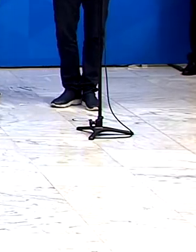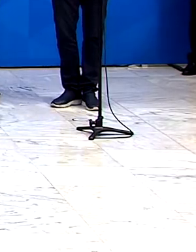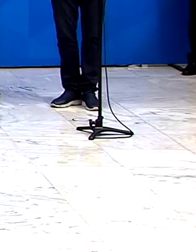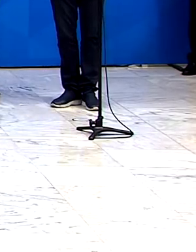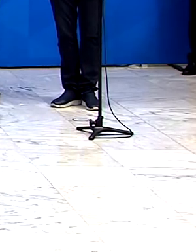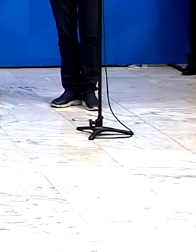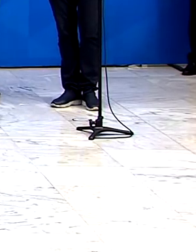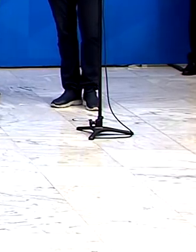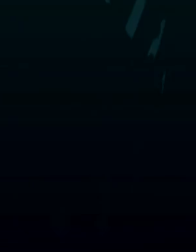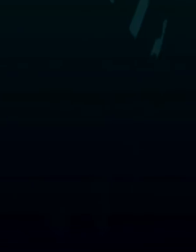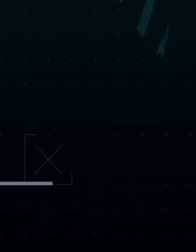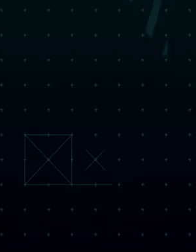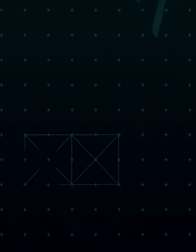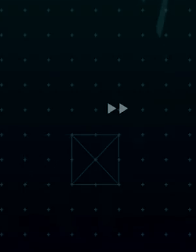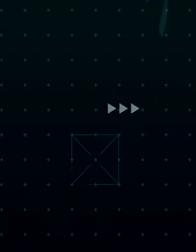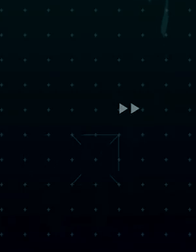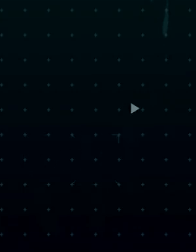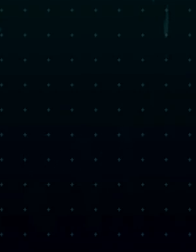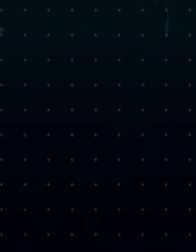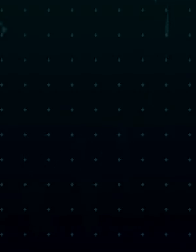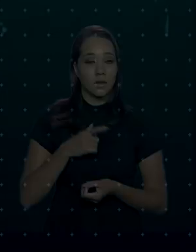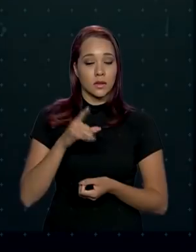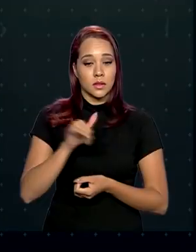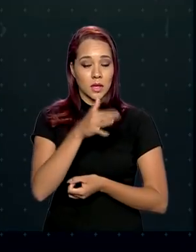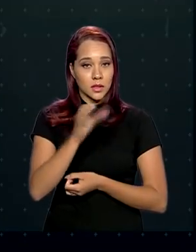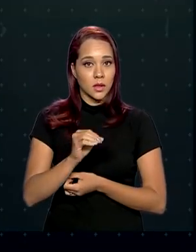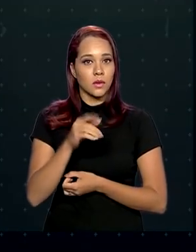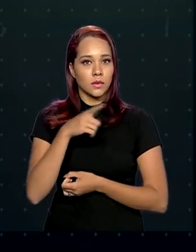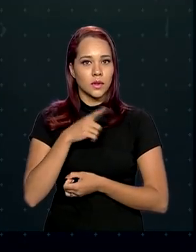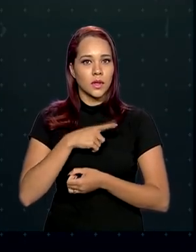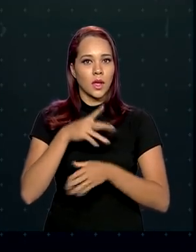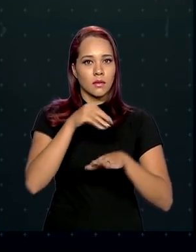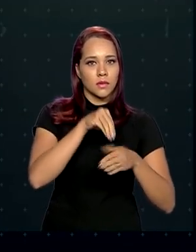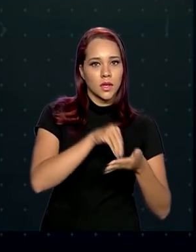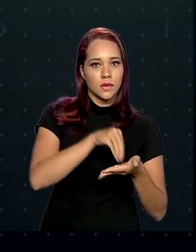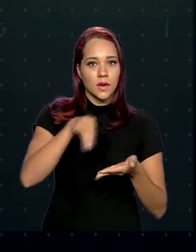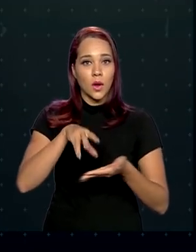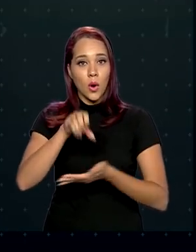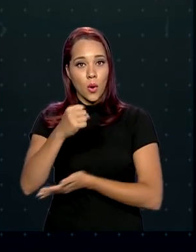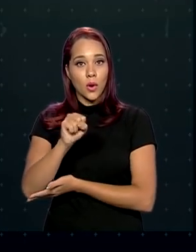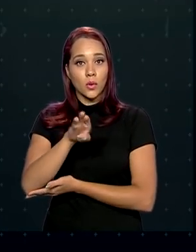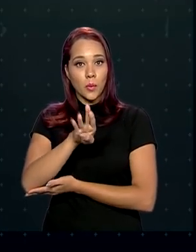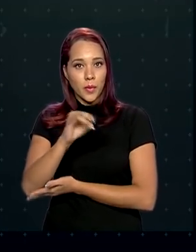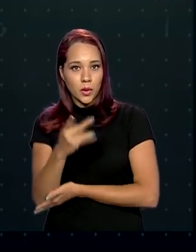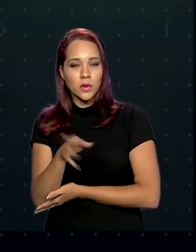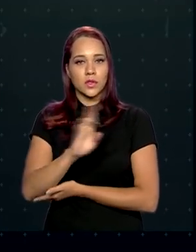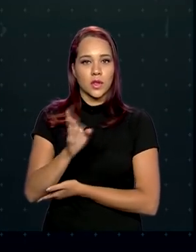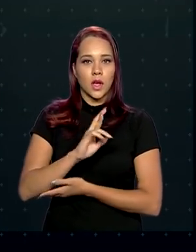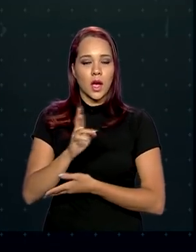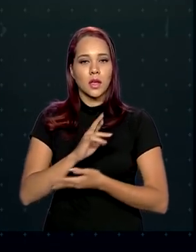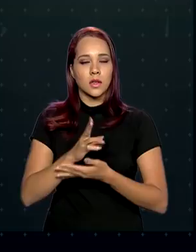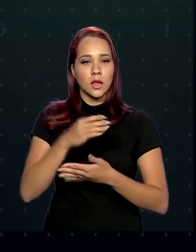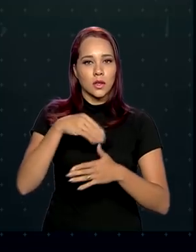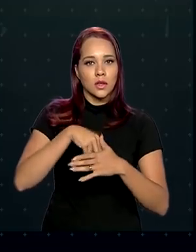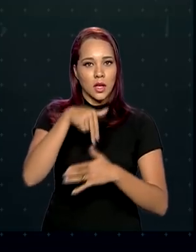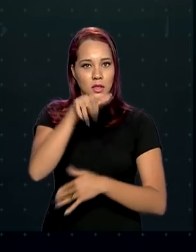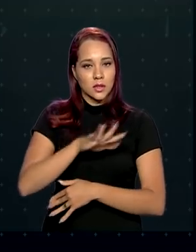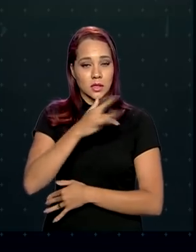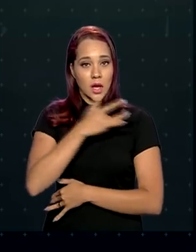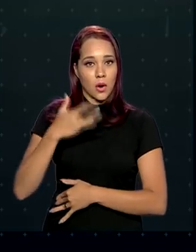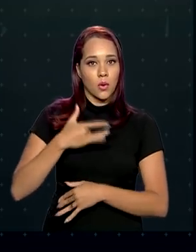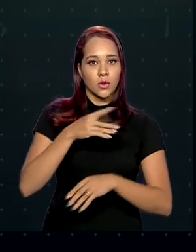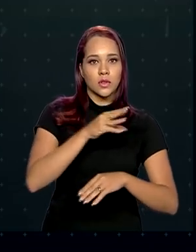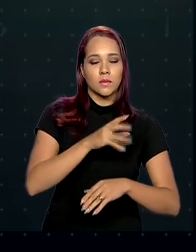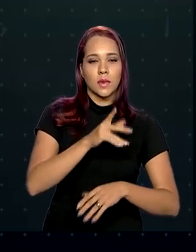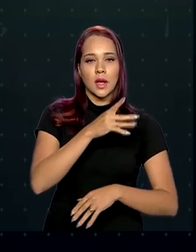combatido. Entre as ações está a transferência de R$ 8 bilhões do Fundo Nacional de Saúde para